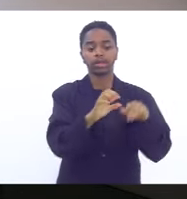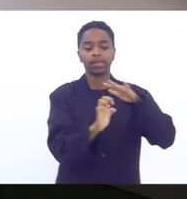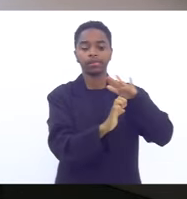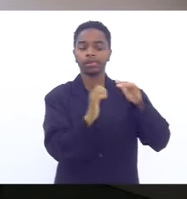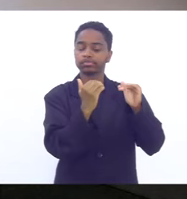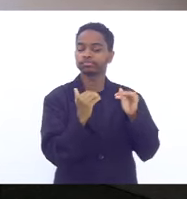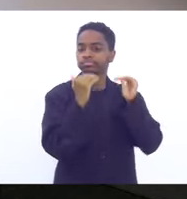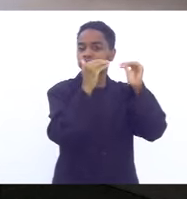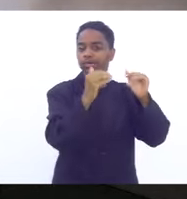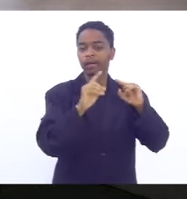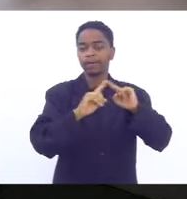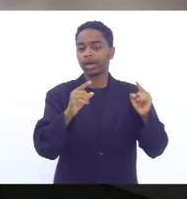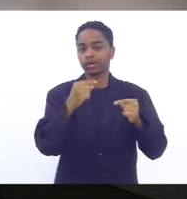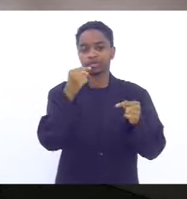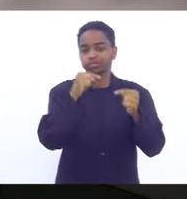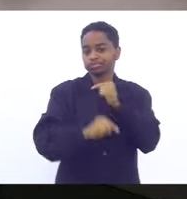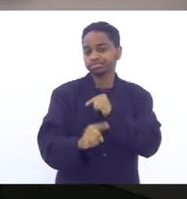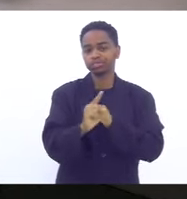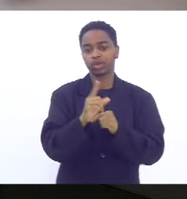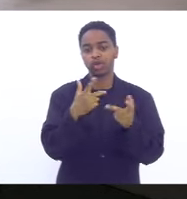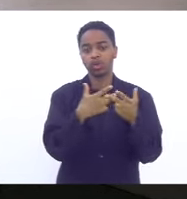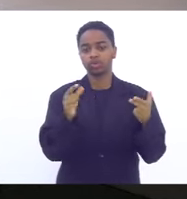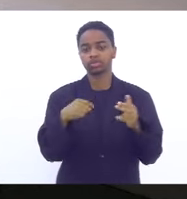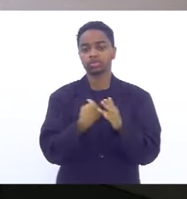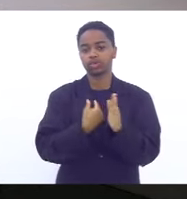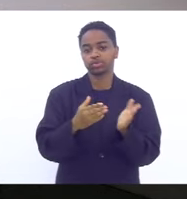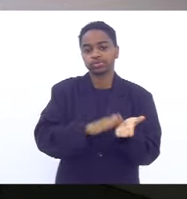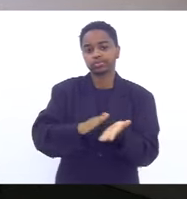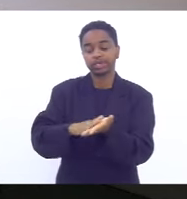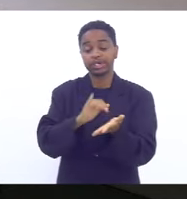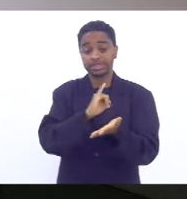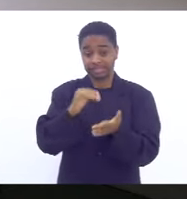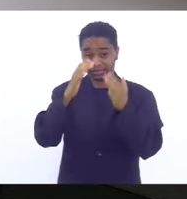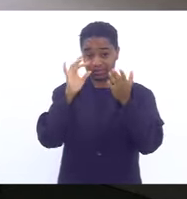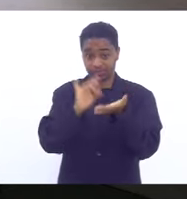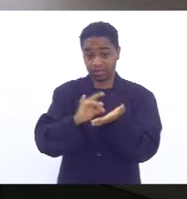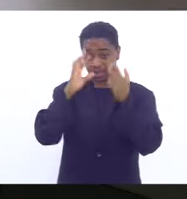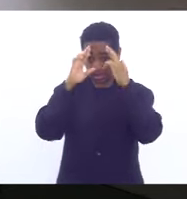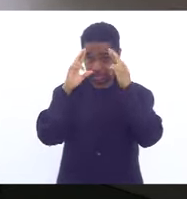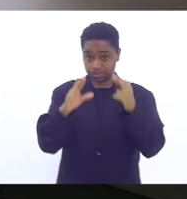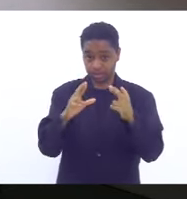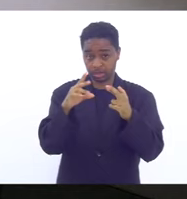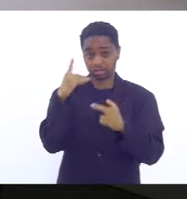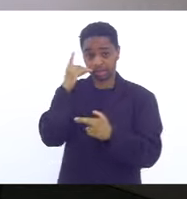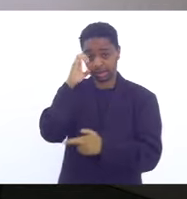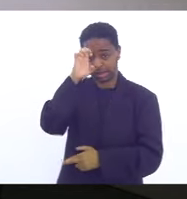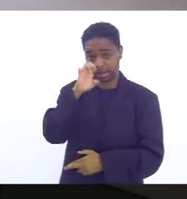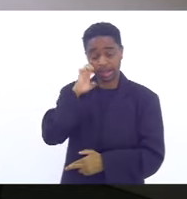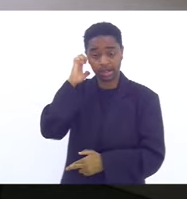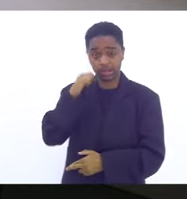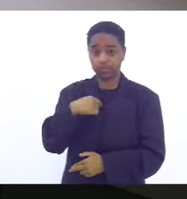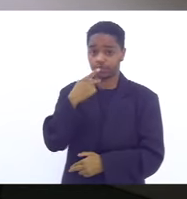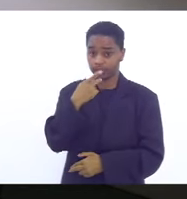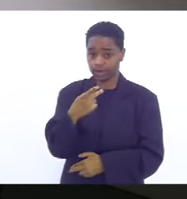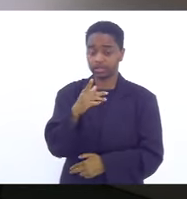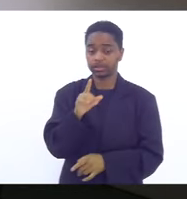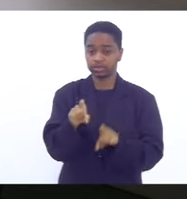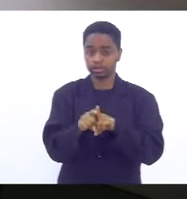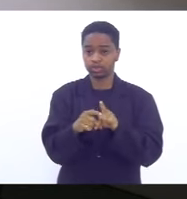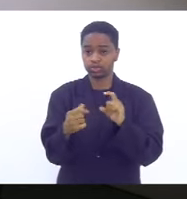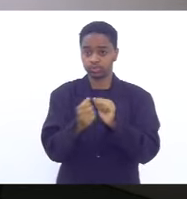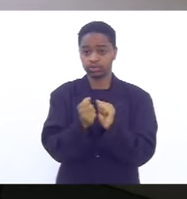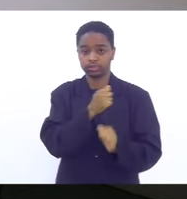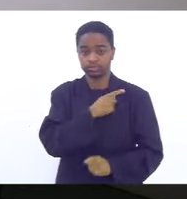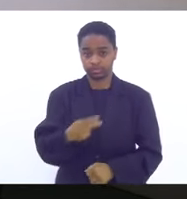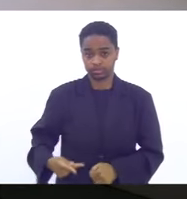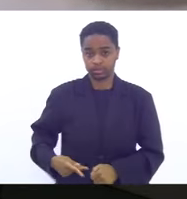está correspondendo a tudo que foi cobrado. Se respeitassem a deputada Élica, falei com o nosso presidente André Siciliano, que agora vindo para